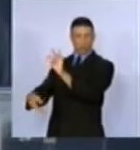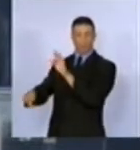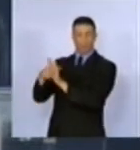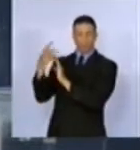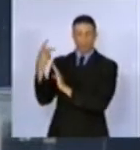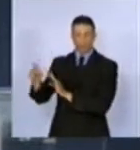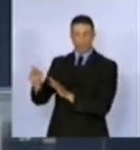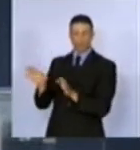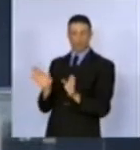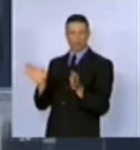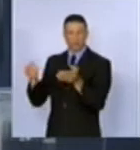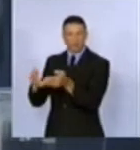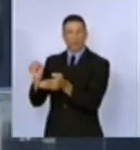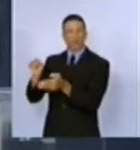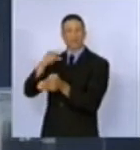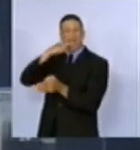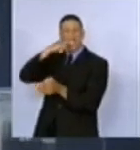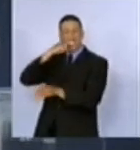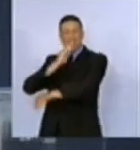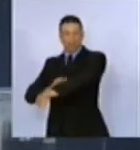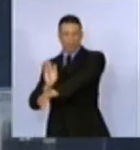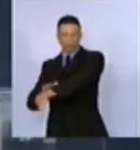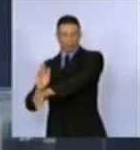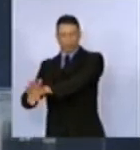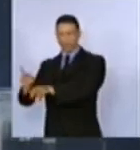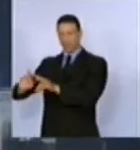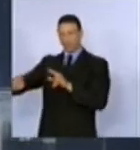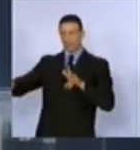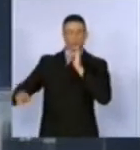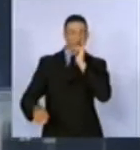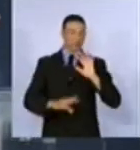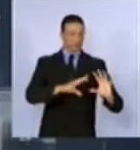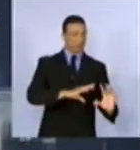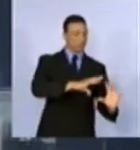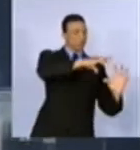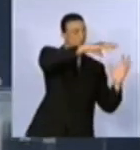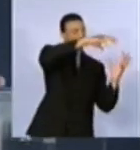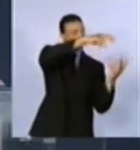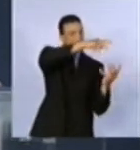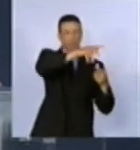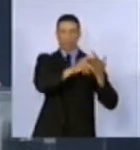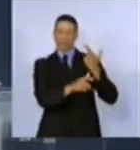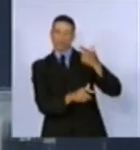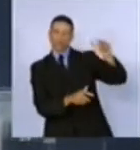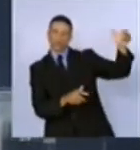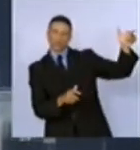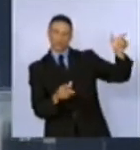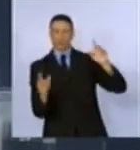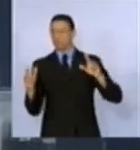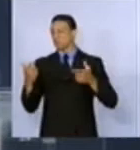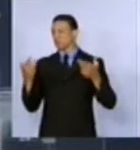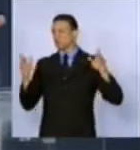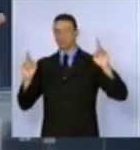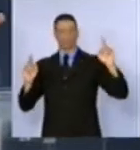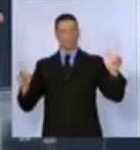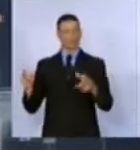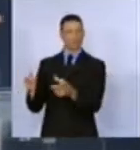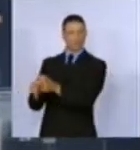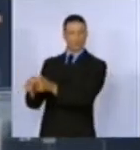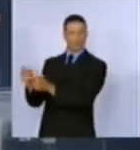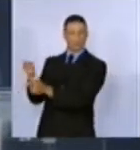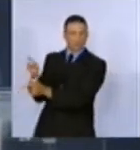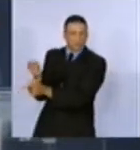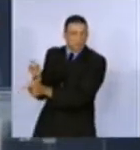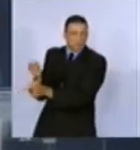que se diga que a cultura da cana se for comparada com outras culturas mundiais ela é muito pequena e isso traz um desafio a mais